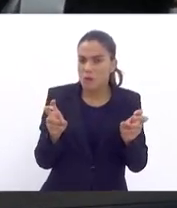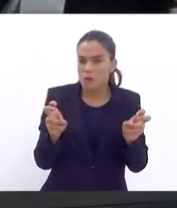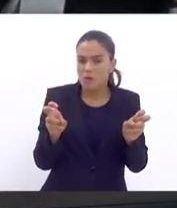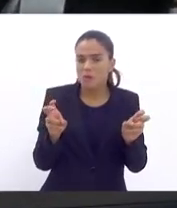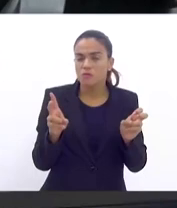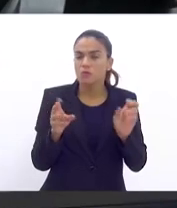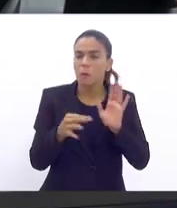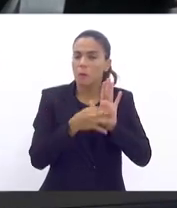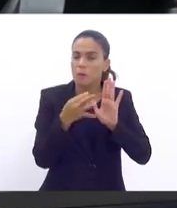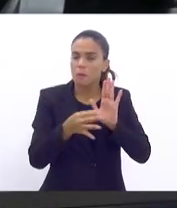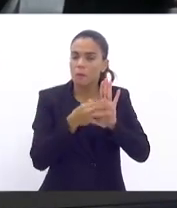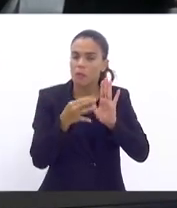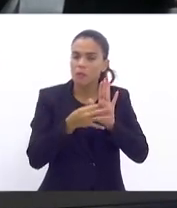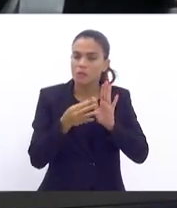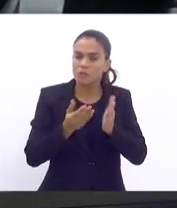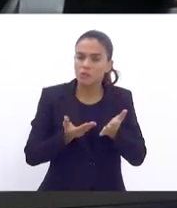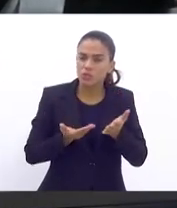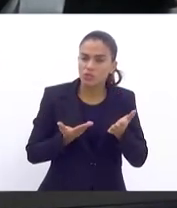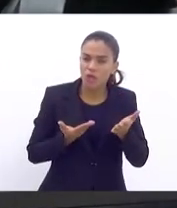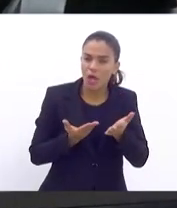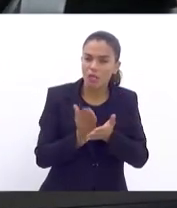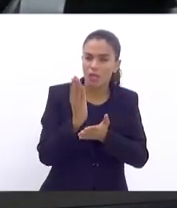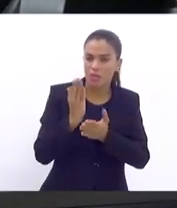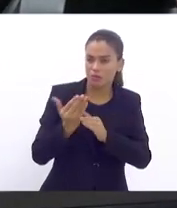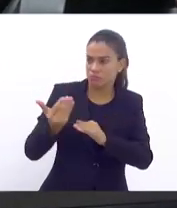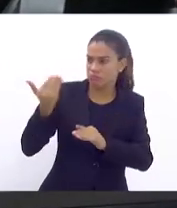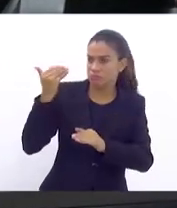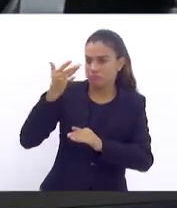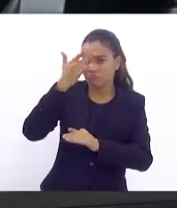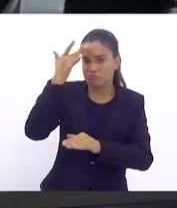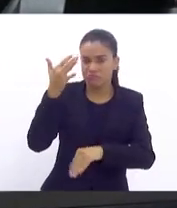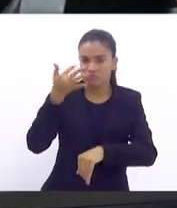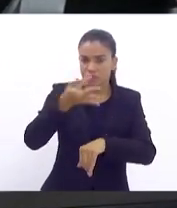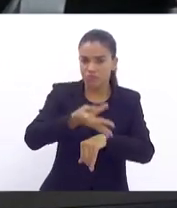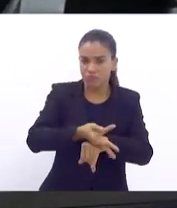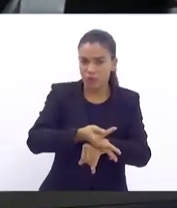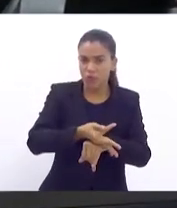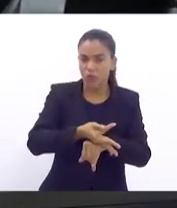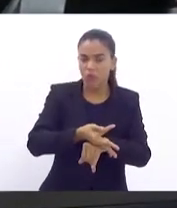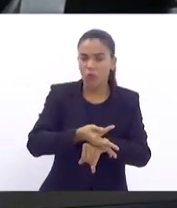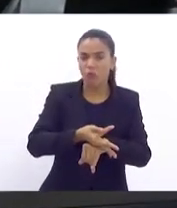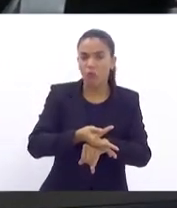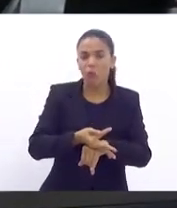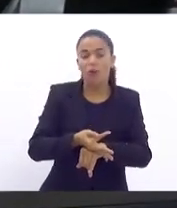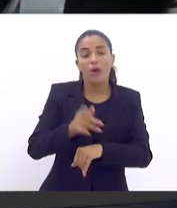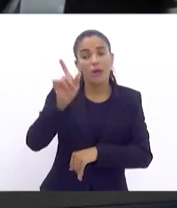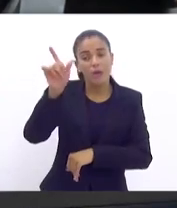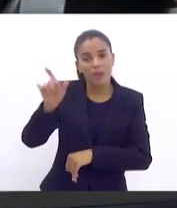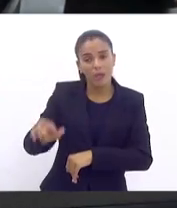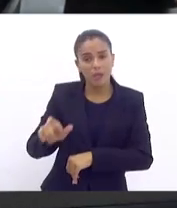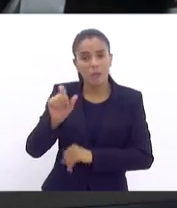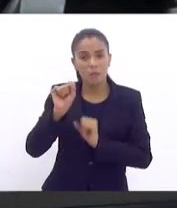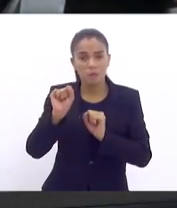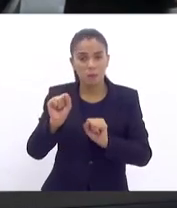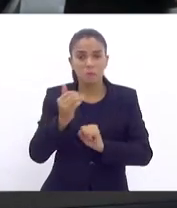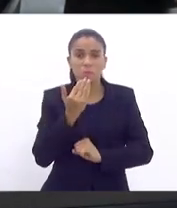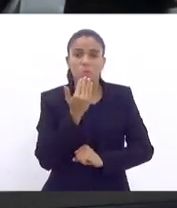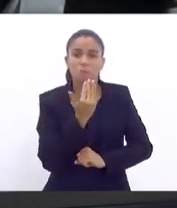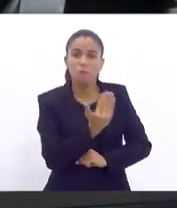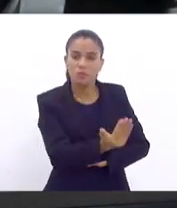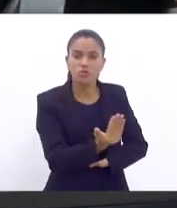parecer e já dados por relatores que estão ausentes eles podem como vossa excelência despedir